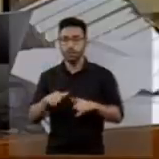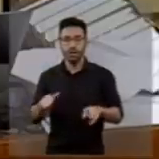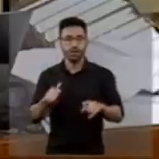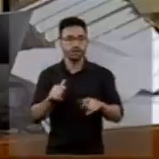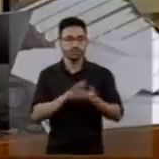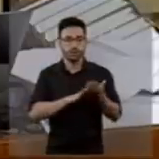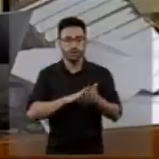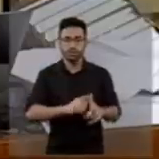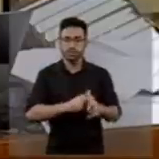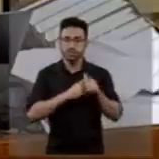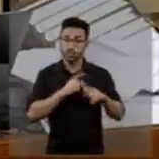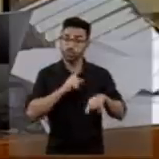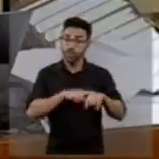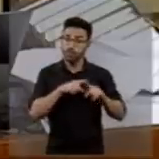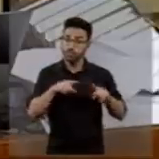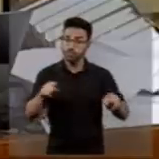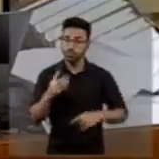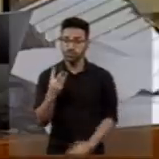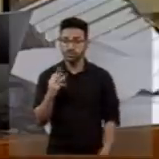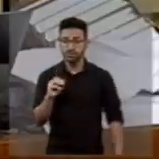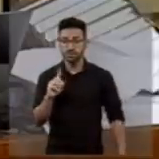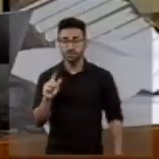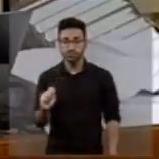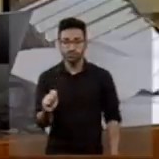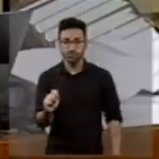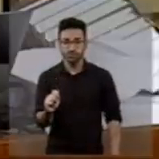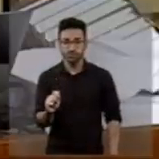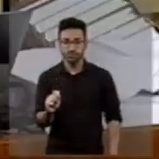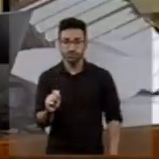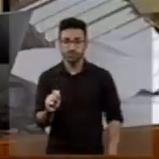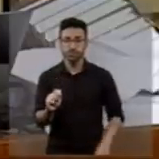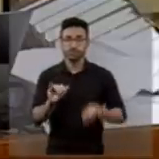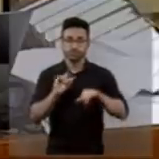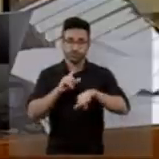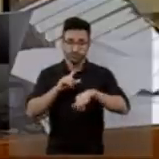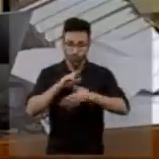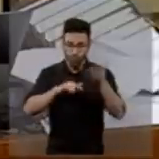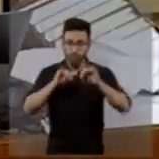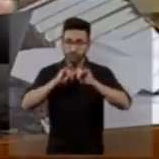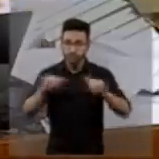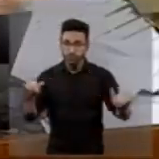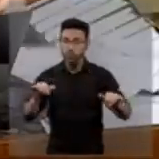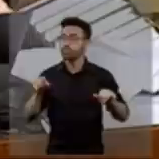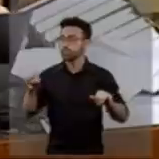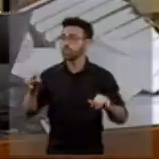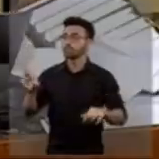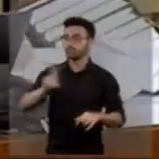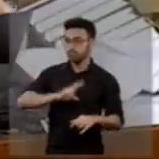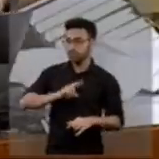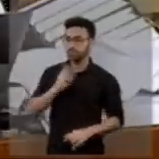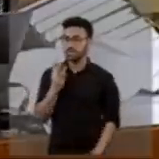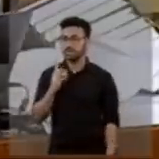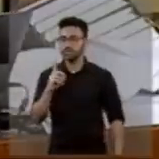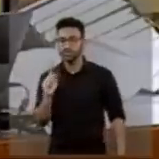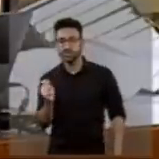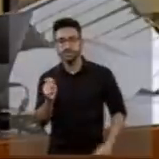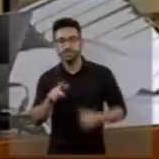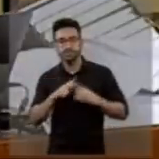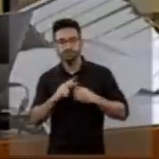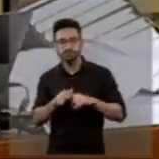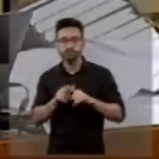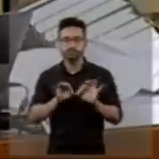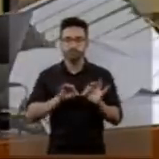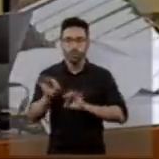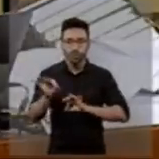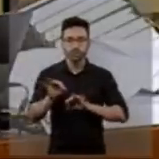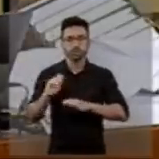dentro do prazo de 30 dias contado da data de sua publicação, sendo definitiva a decisão na esfera administrativa. Então, senhor presidente, eu